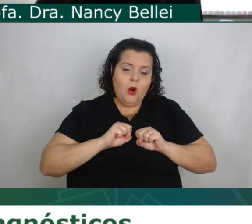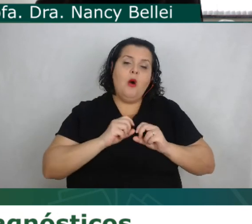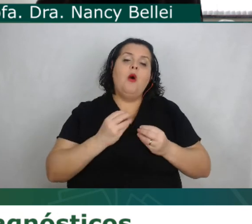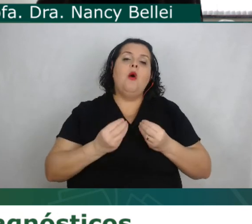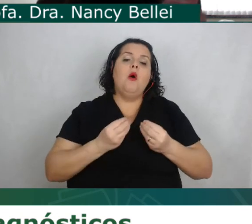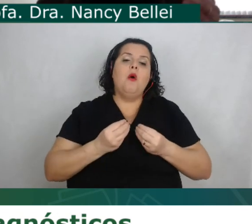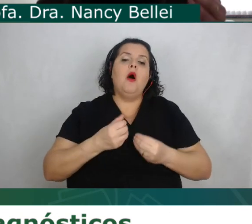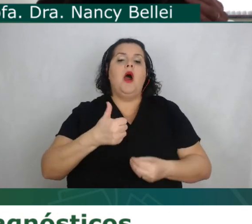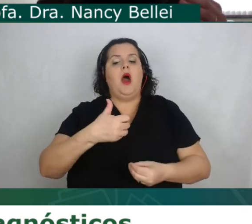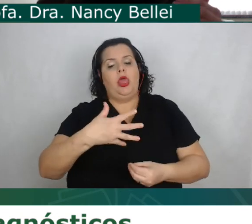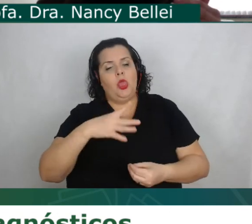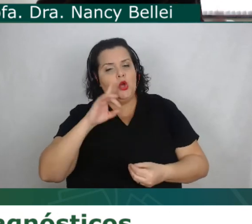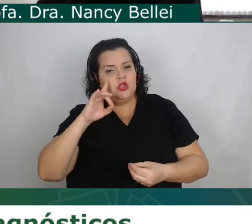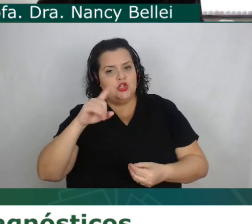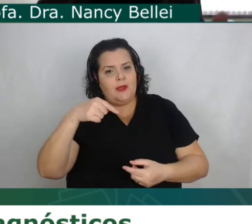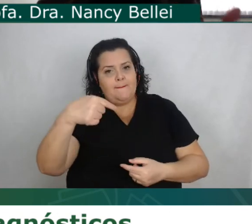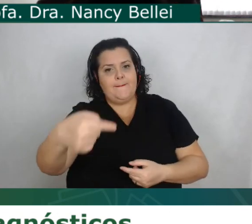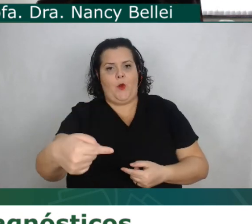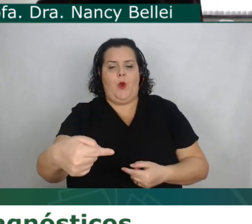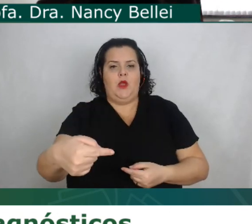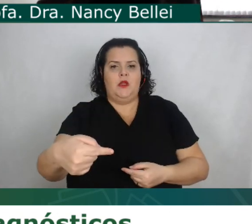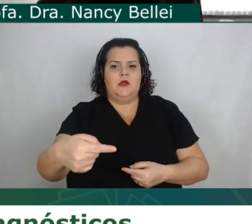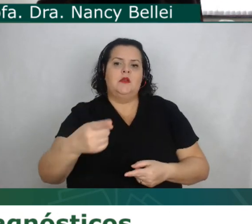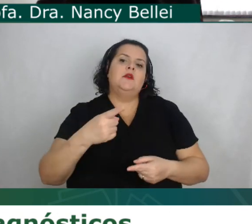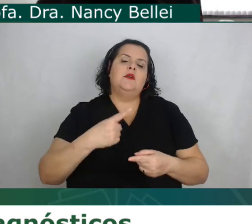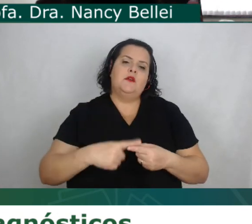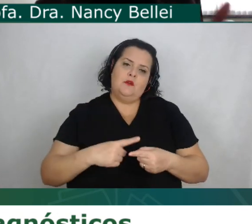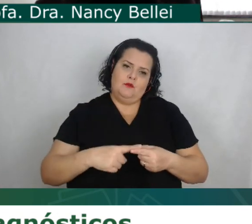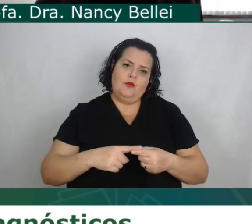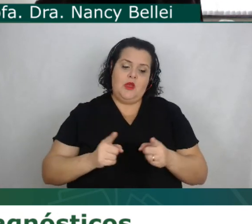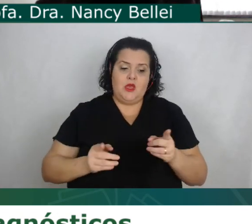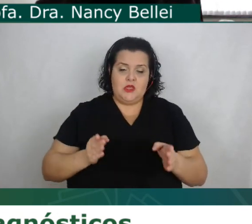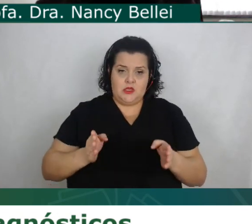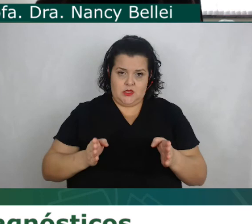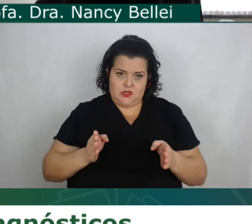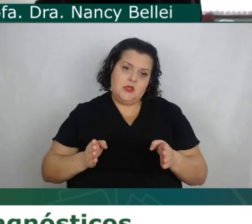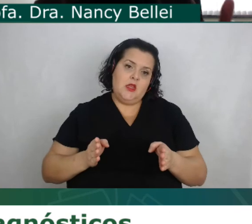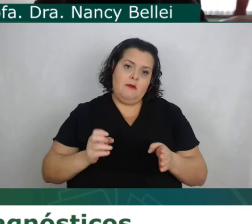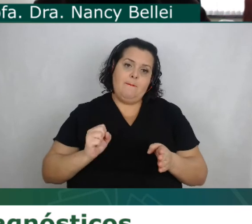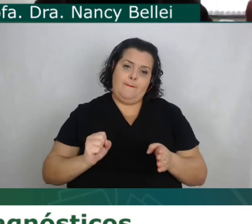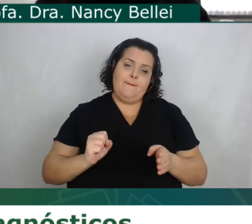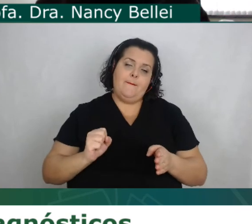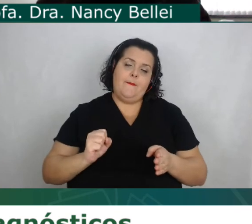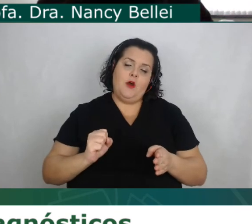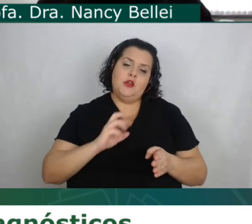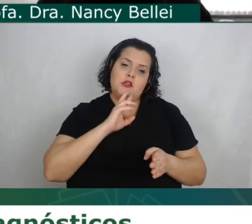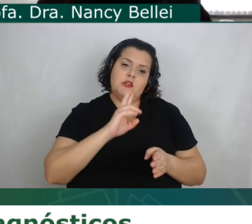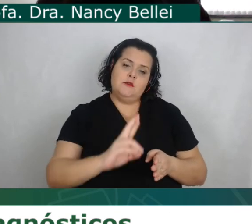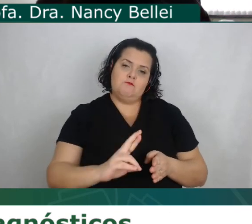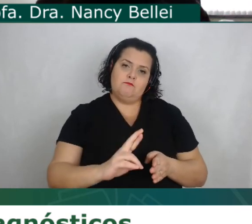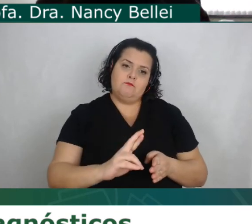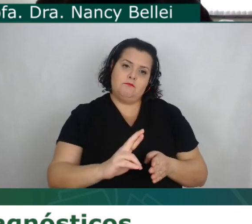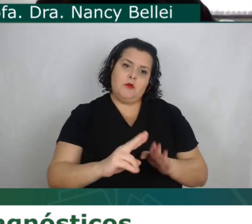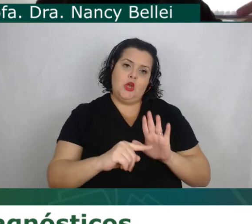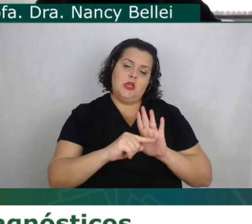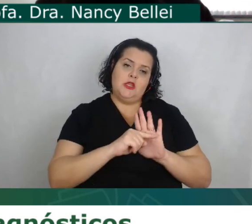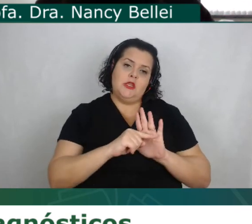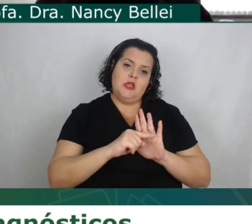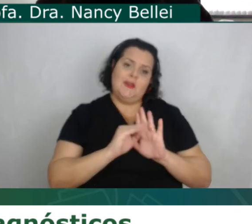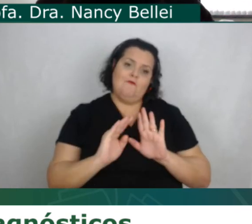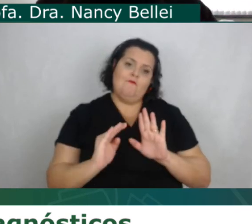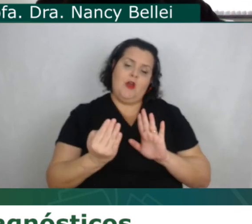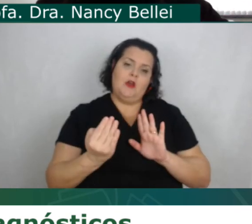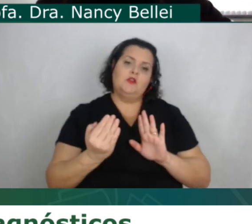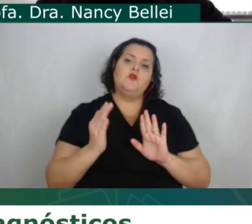janela anterior, ela pode resultar falso negativo. Então, a partir de 14 dias, já deve ter uma IgA,